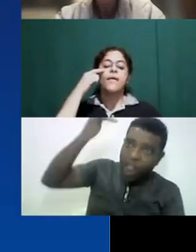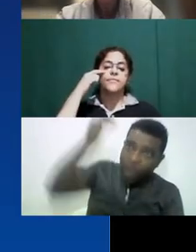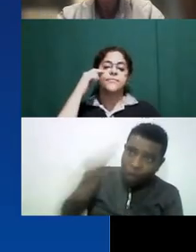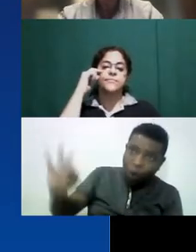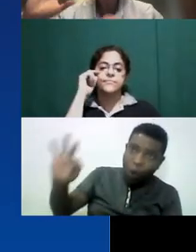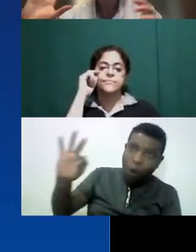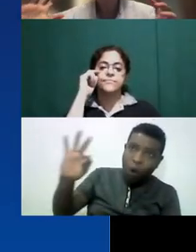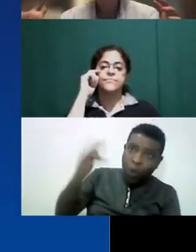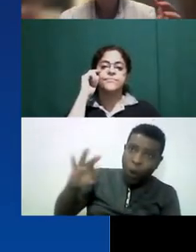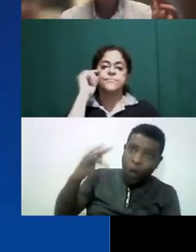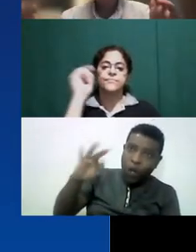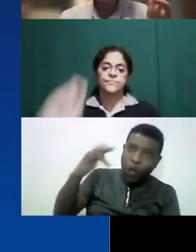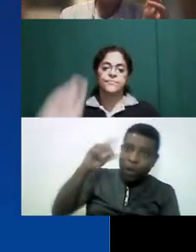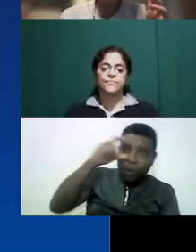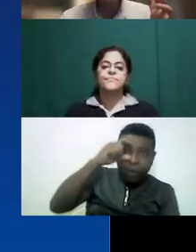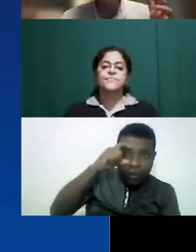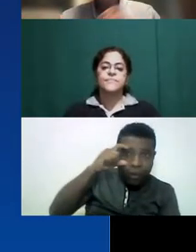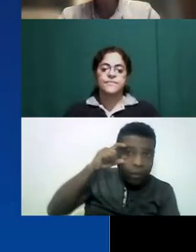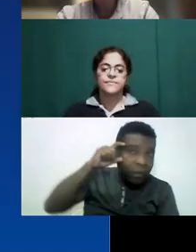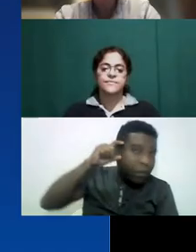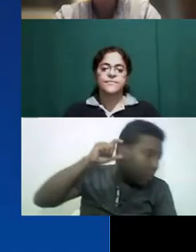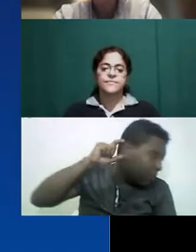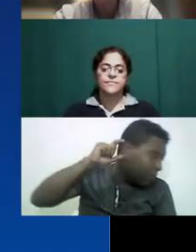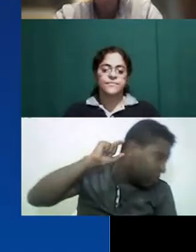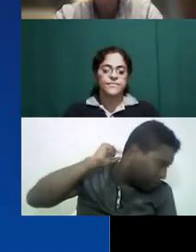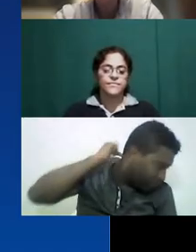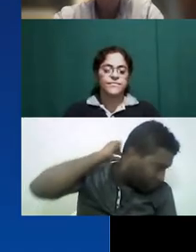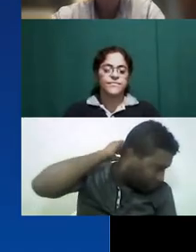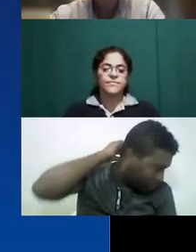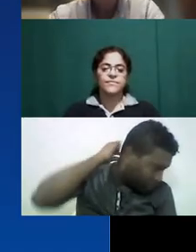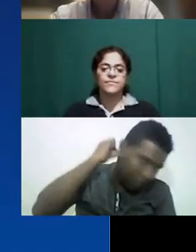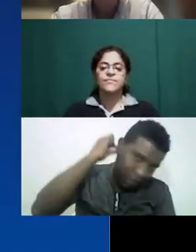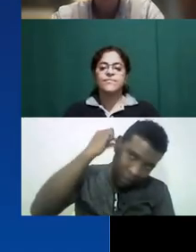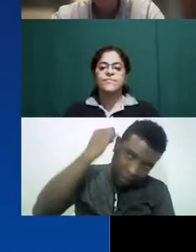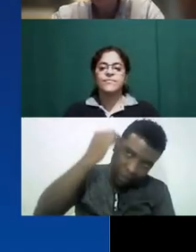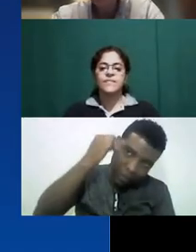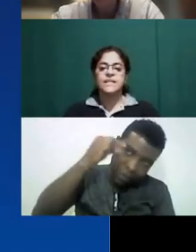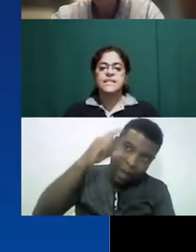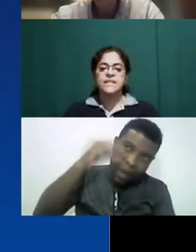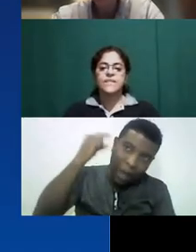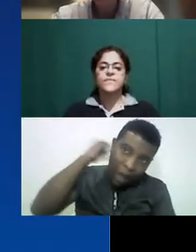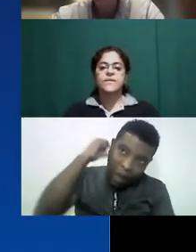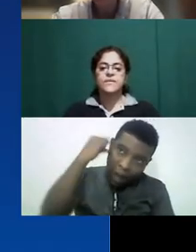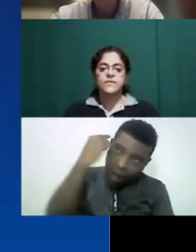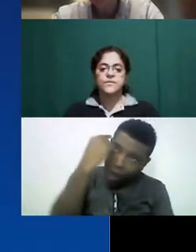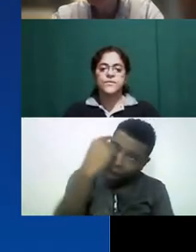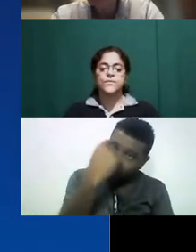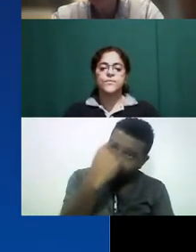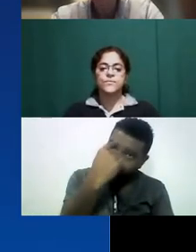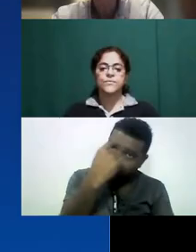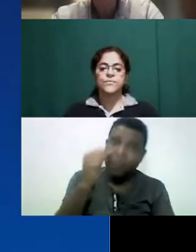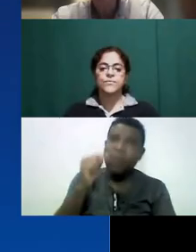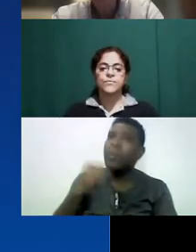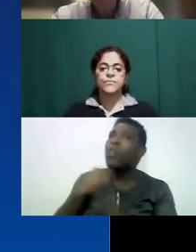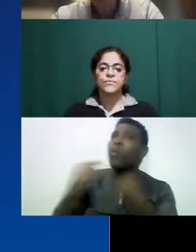Por causa justamente da ação sobre a coluna cervical. Tá? Alguma pergunta aí, gente? Eu